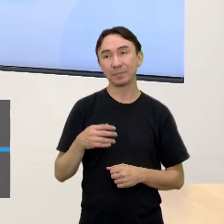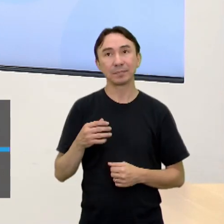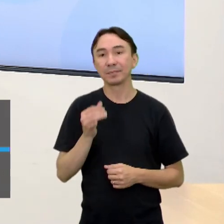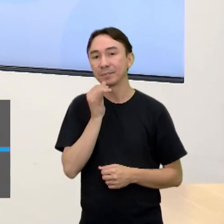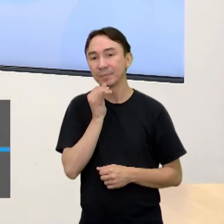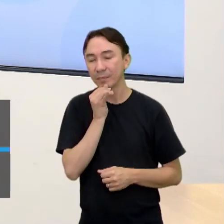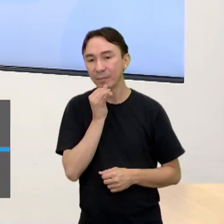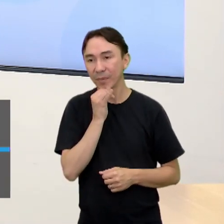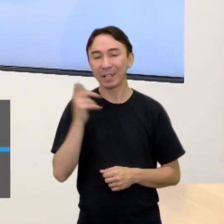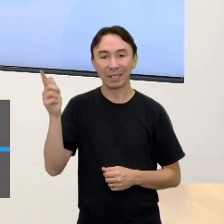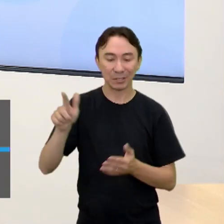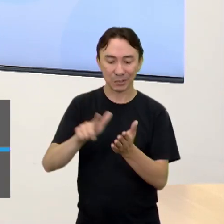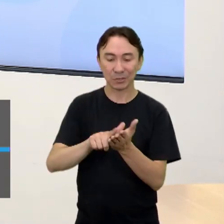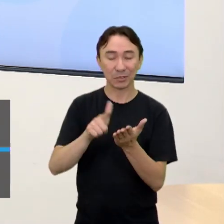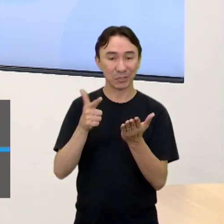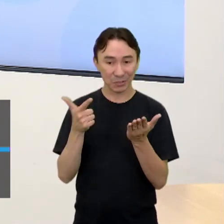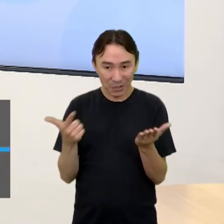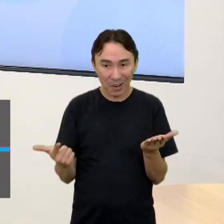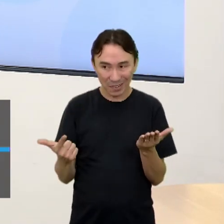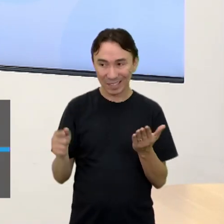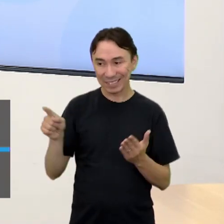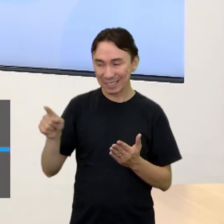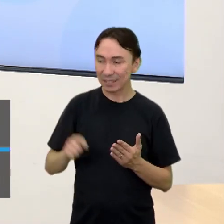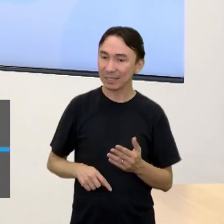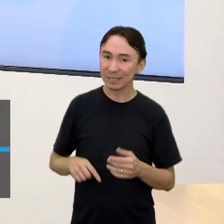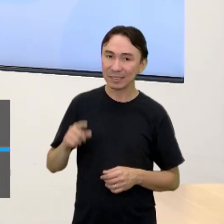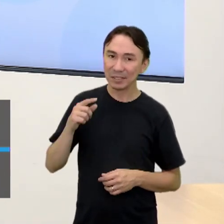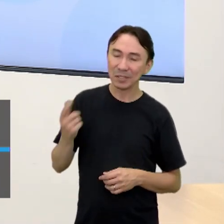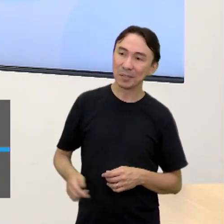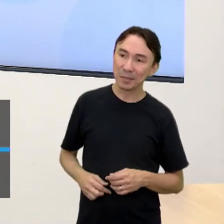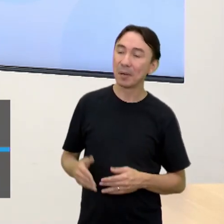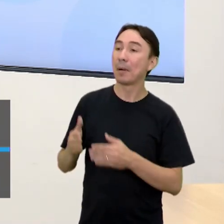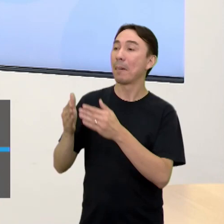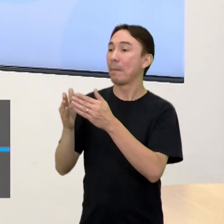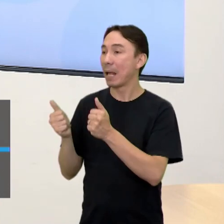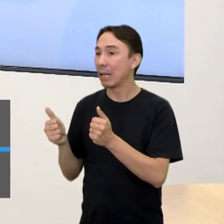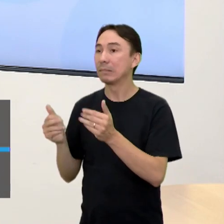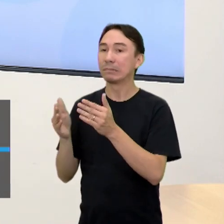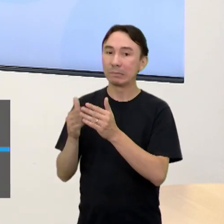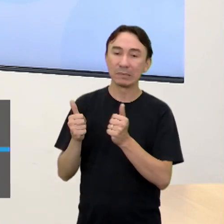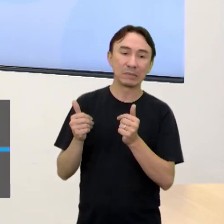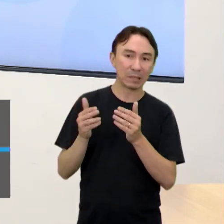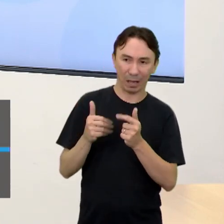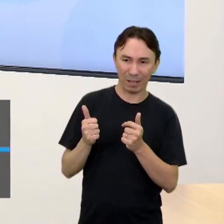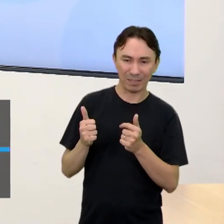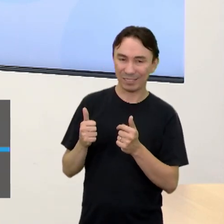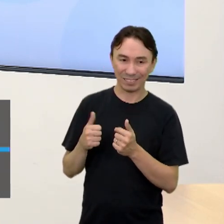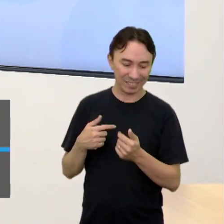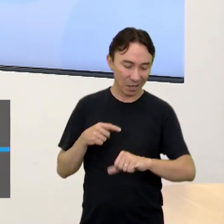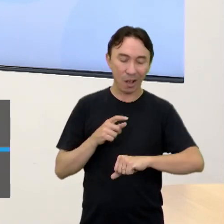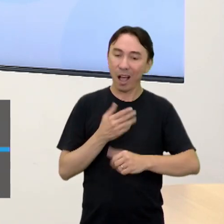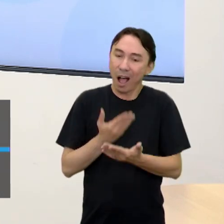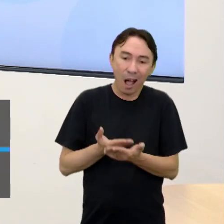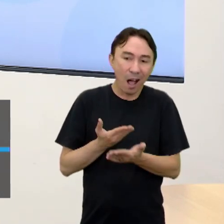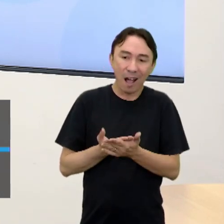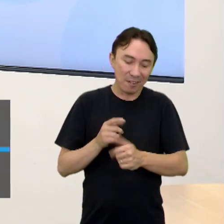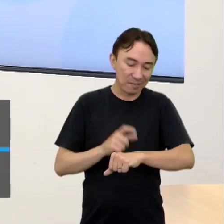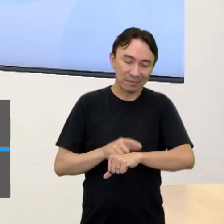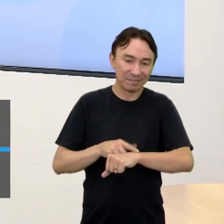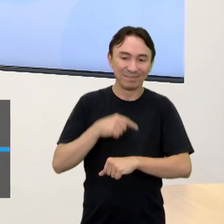São Paulo. Como eu não tenho essa dinâmica para pedir notícia por notícia, não dá para ter aula. Então, eu não posso